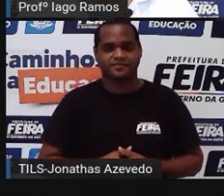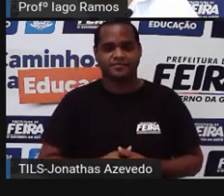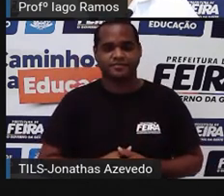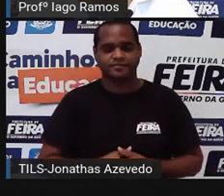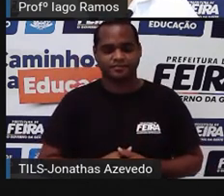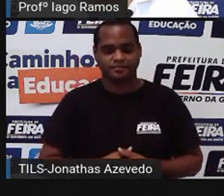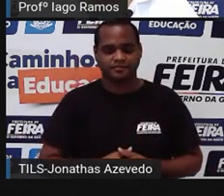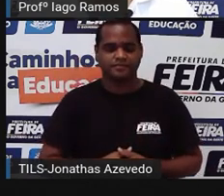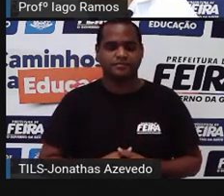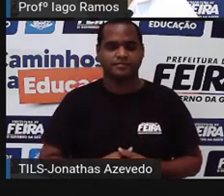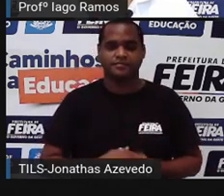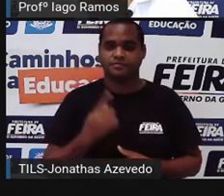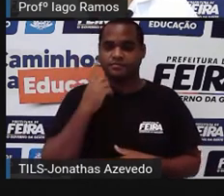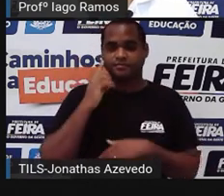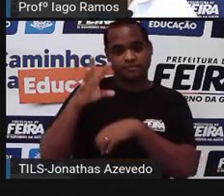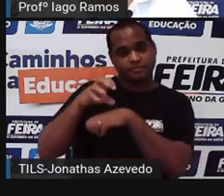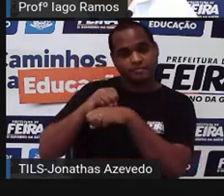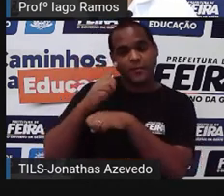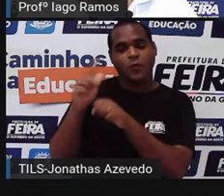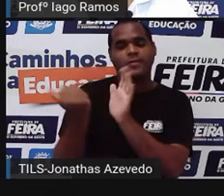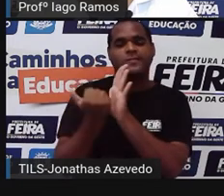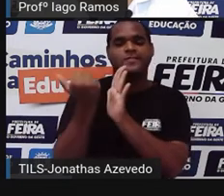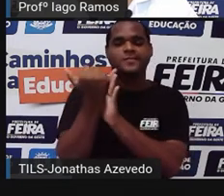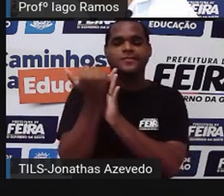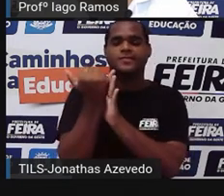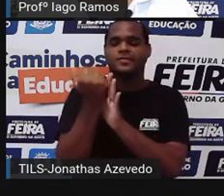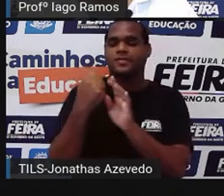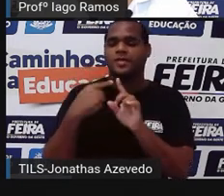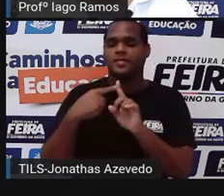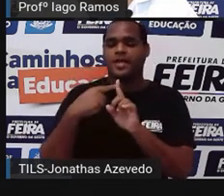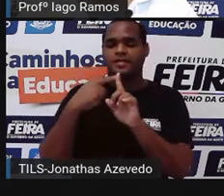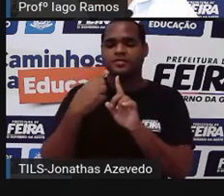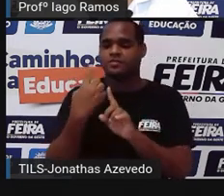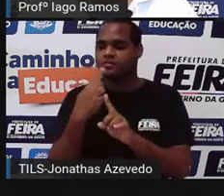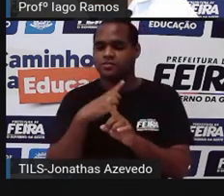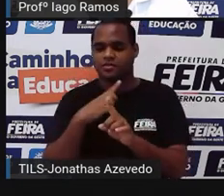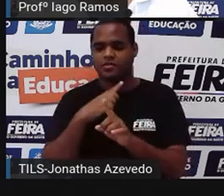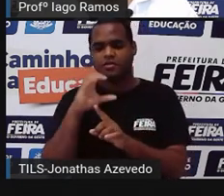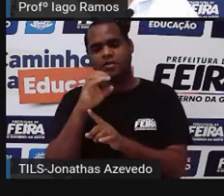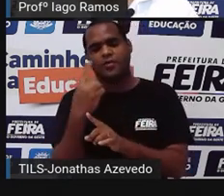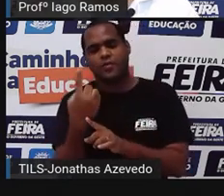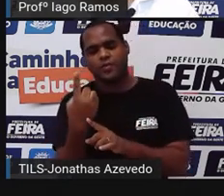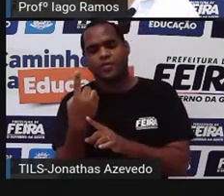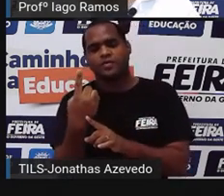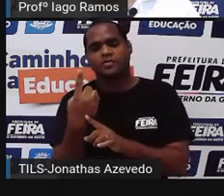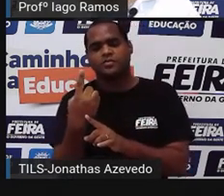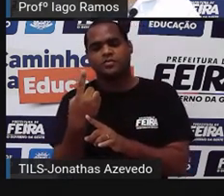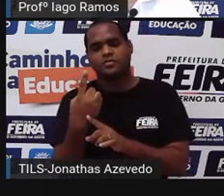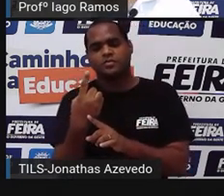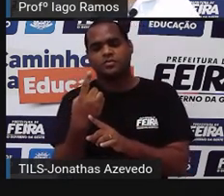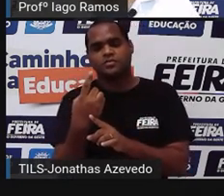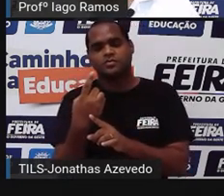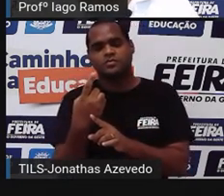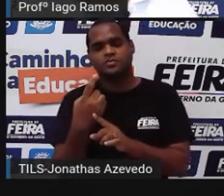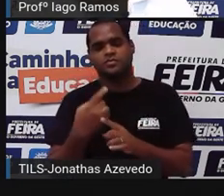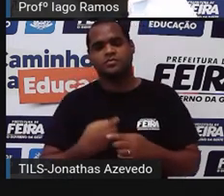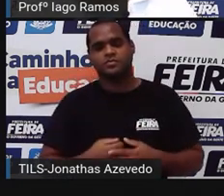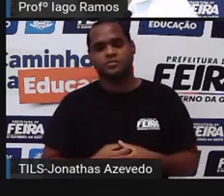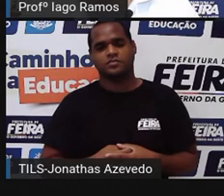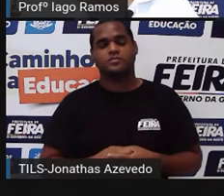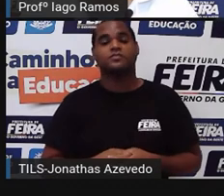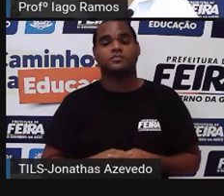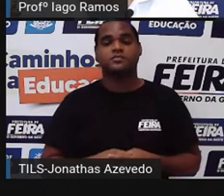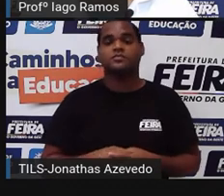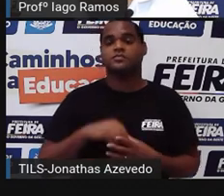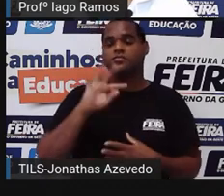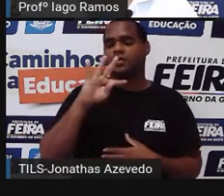ó se eu pegar agora mais um chover do.ser um ao correspondente na outra figura que